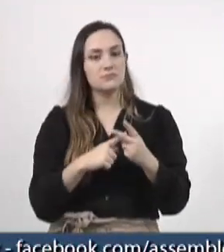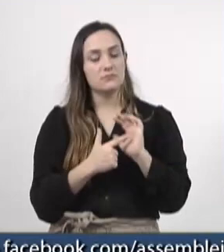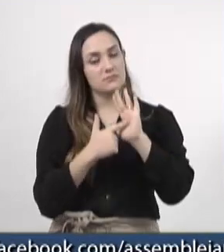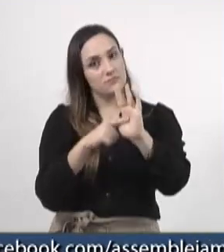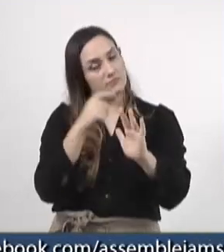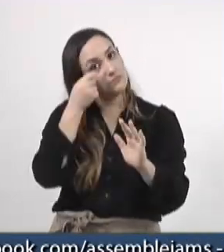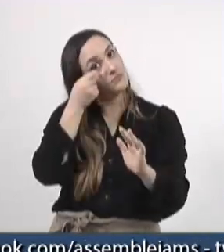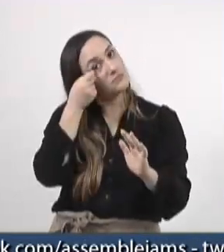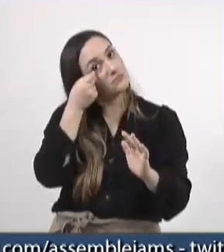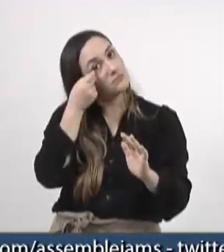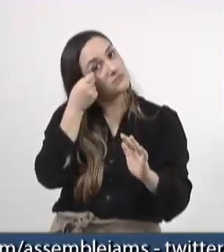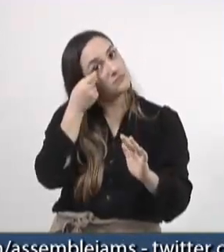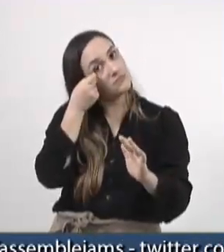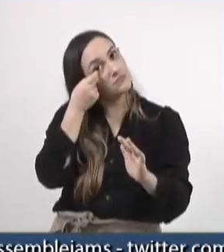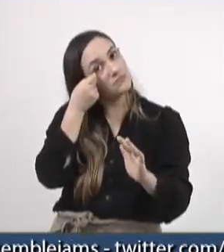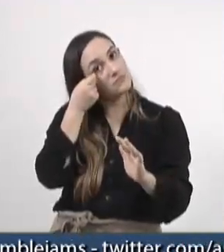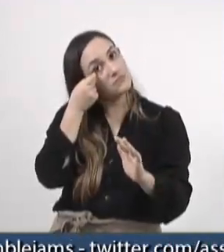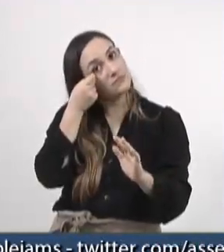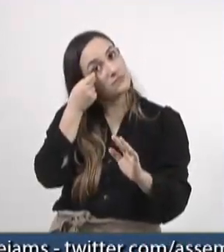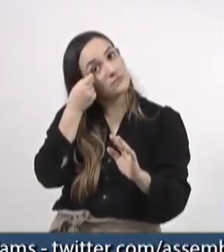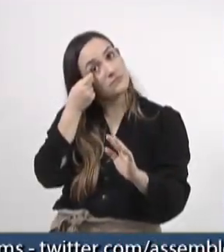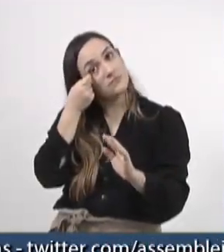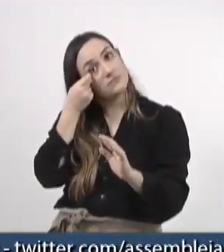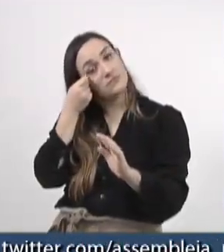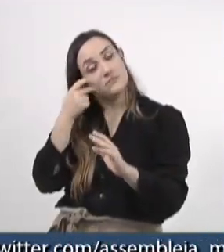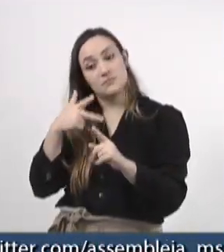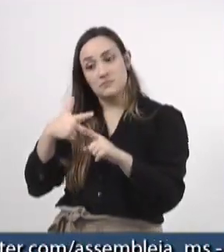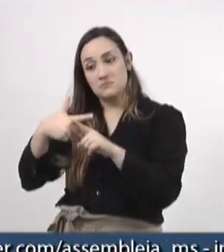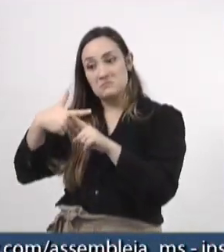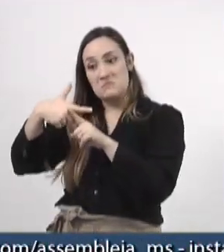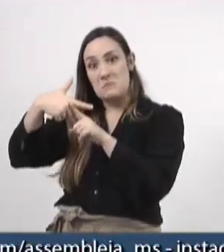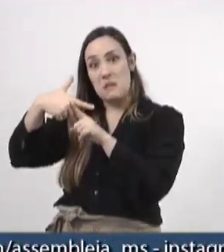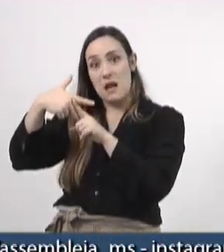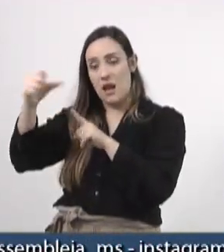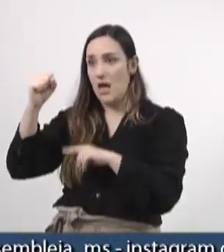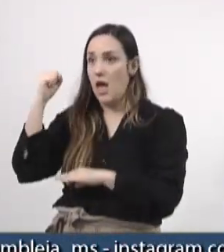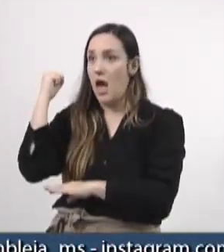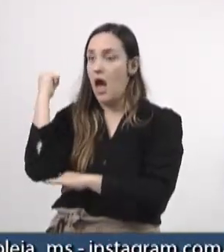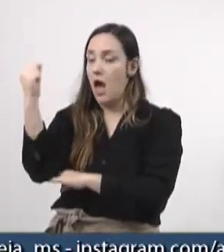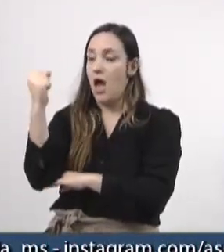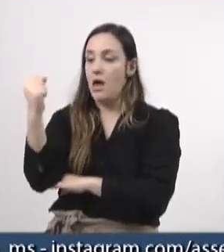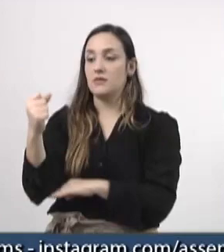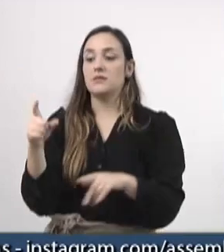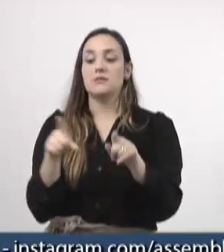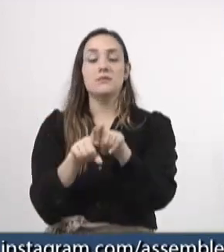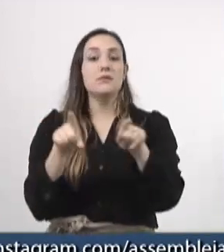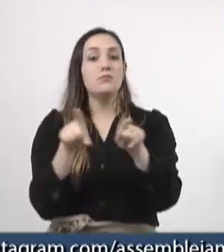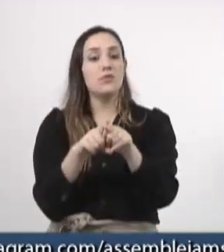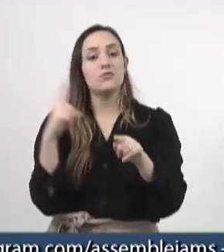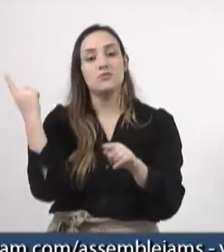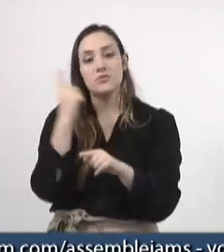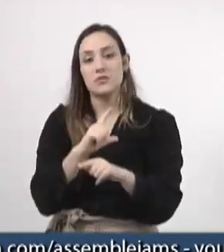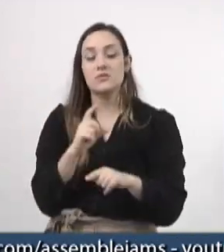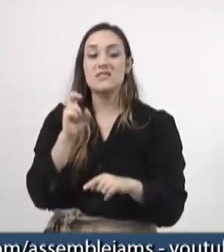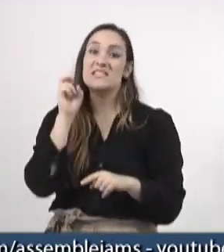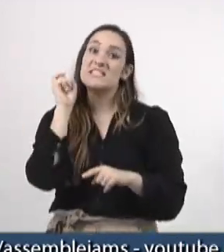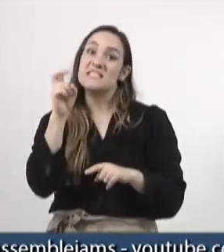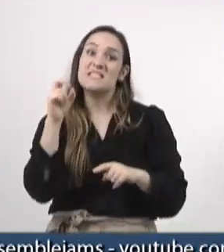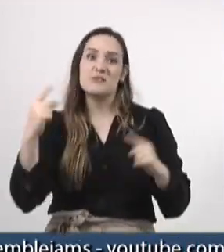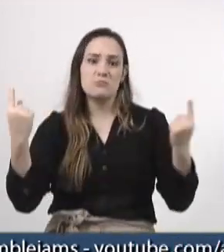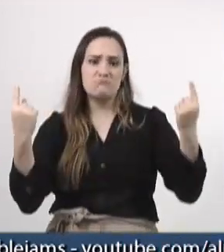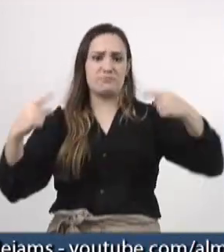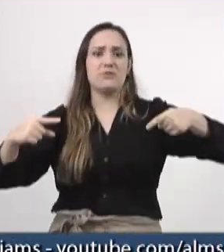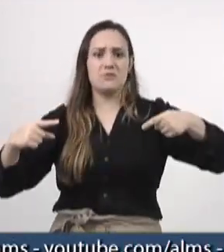Expositor, reservado Grande Campeão e Campeã, além da conquista de 5 campeonatos